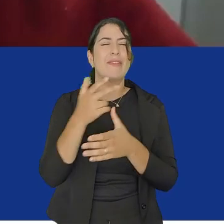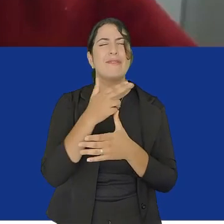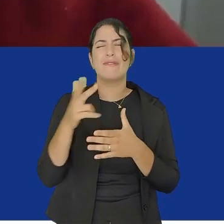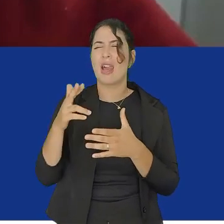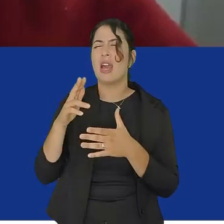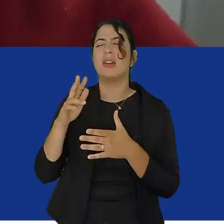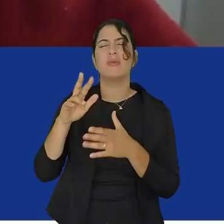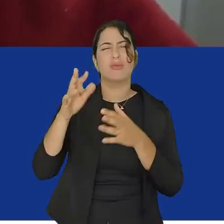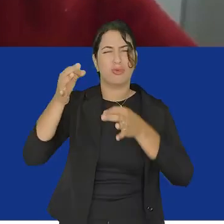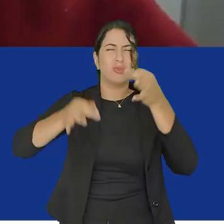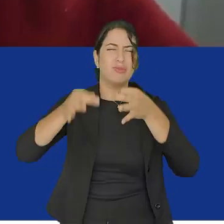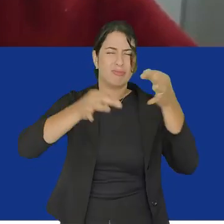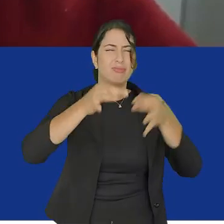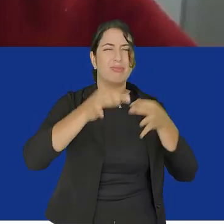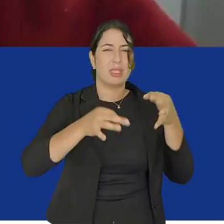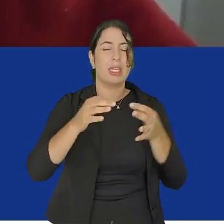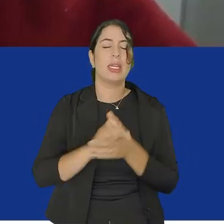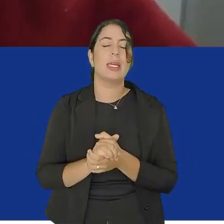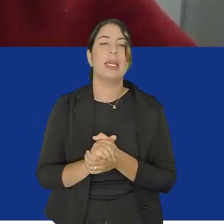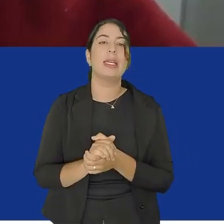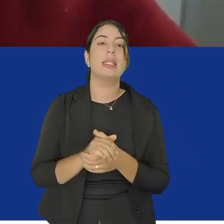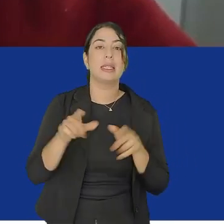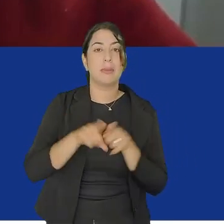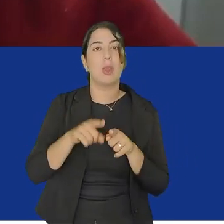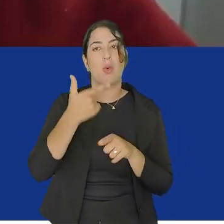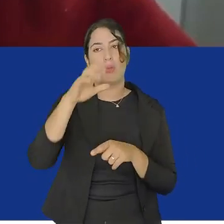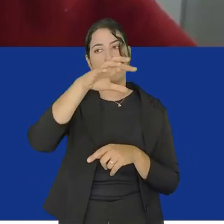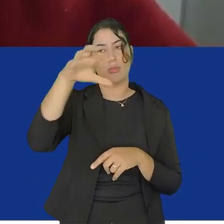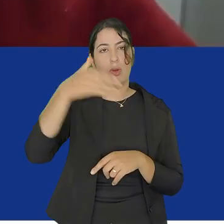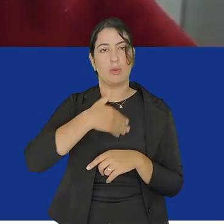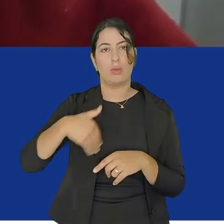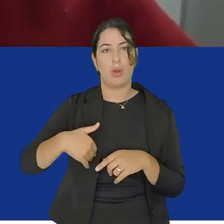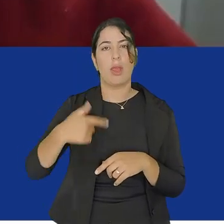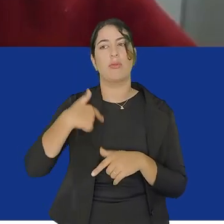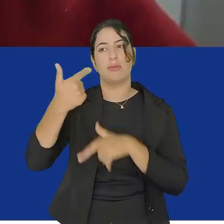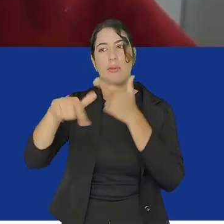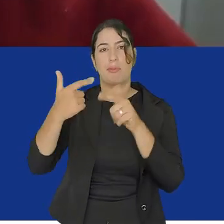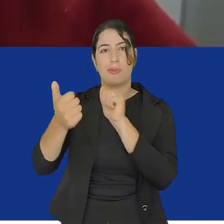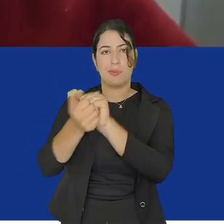judiciário, não só no judiciário, também em outros órgãos públicos e